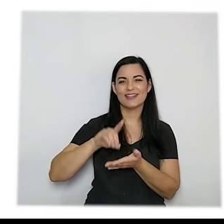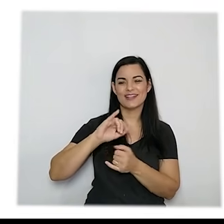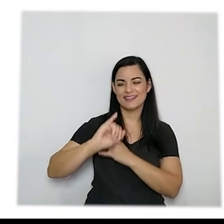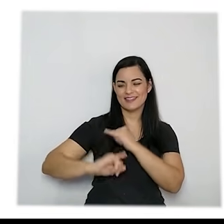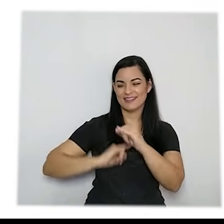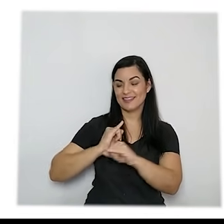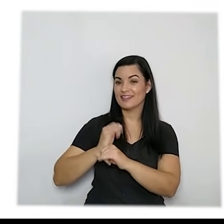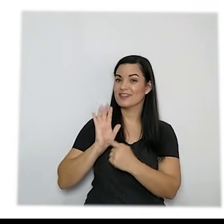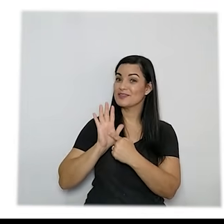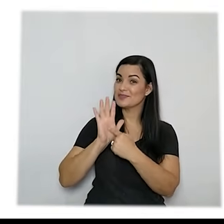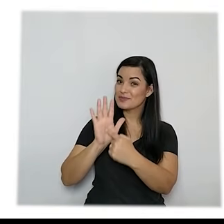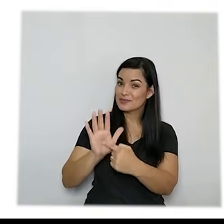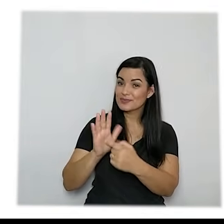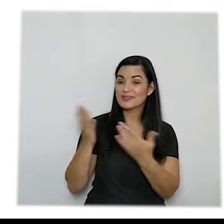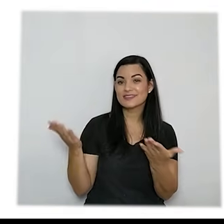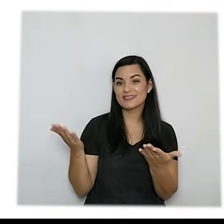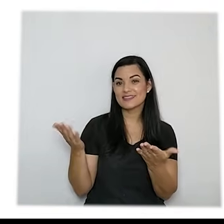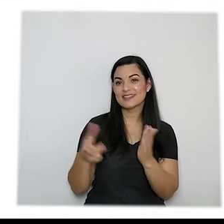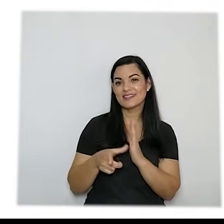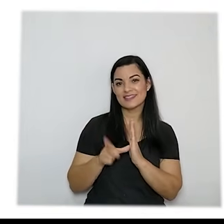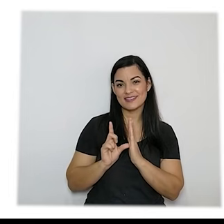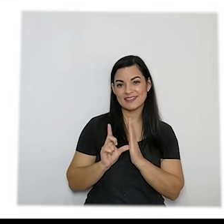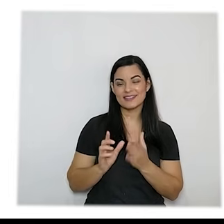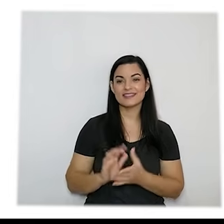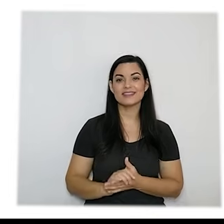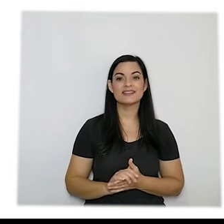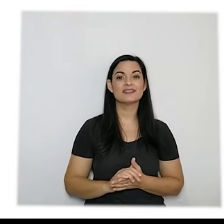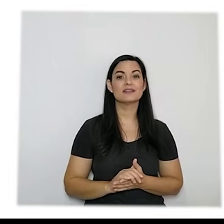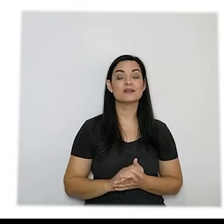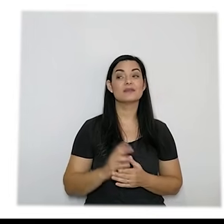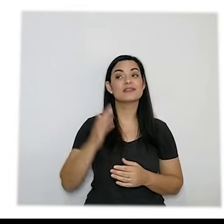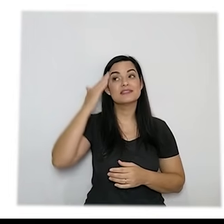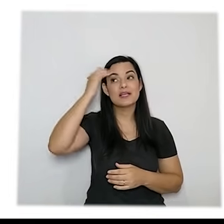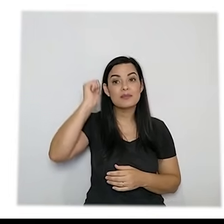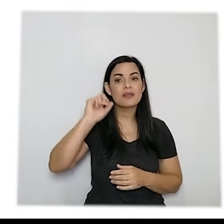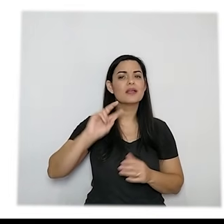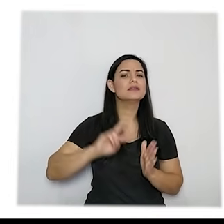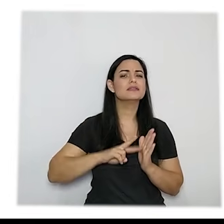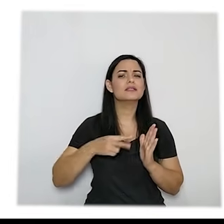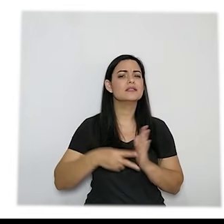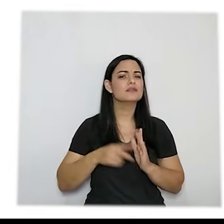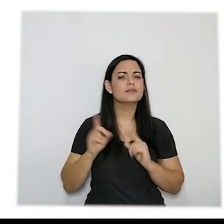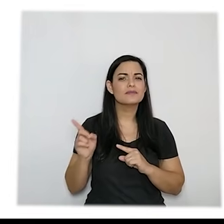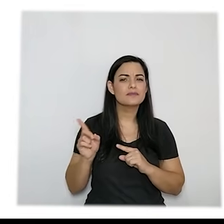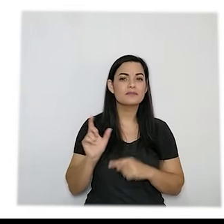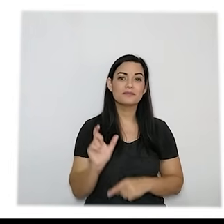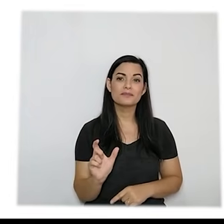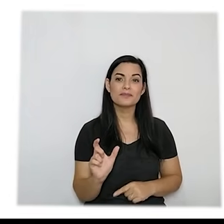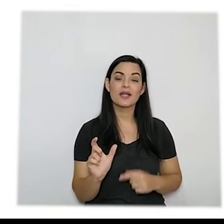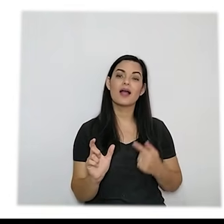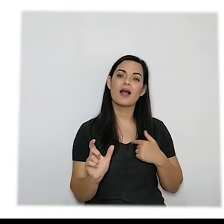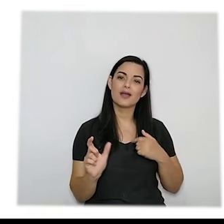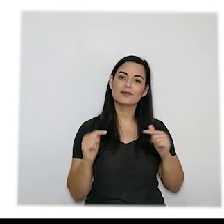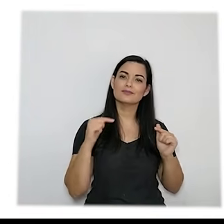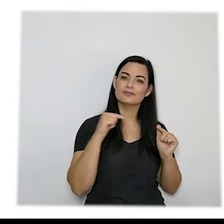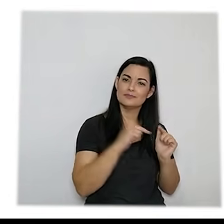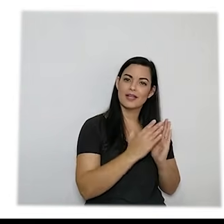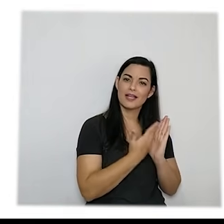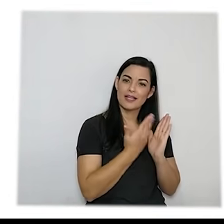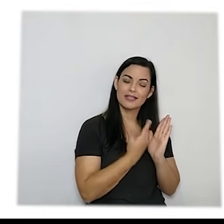para vocês hoje no programa, o que significa caprichoso. E aí eu escrevo